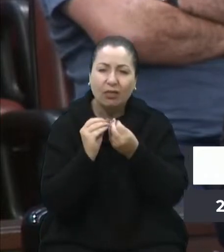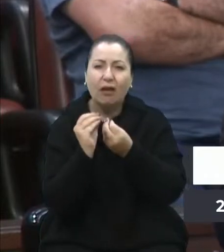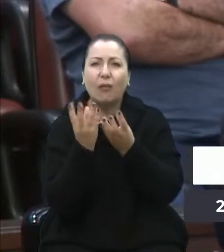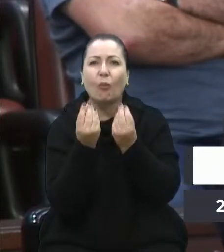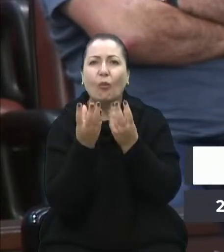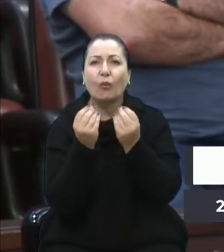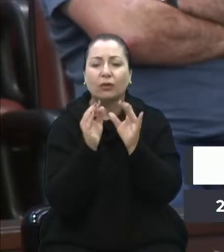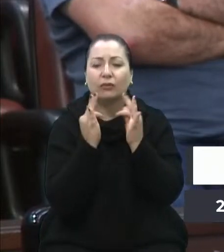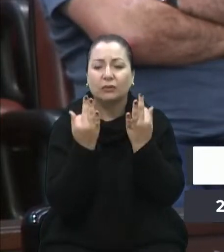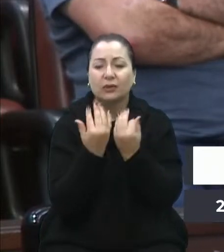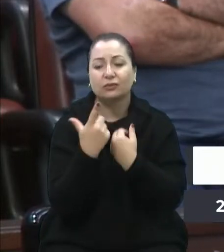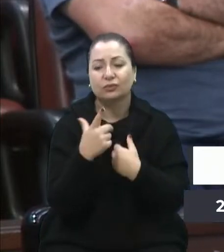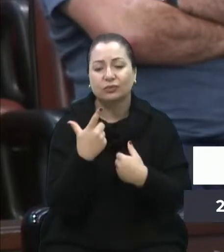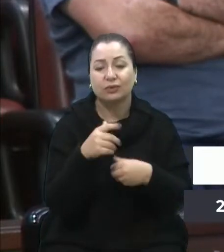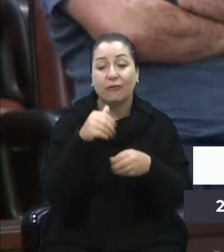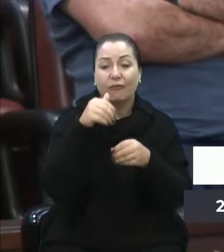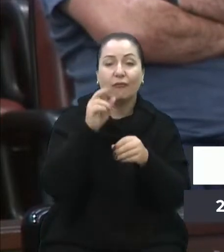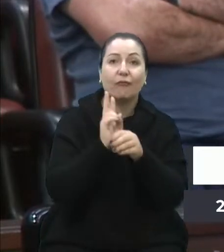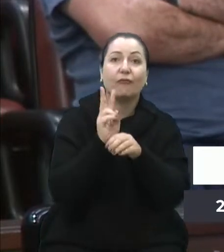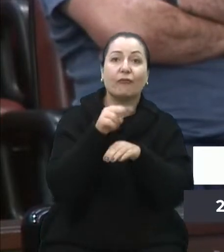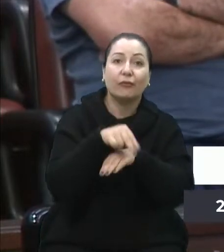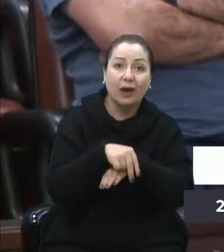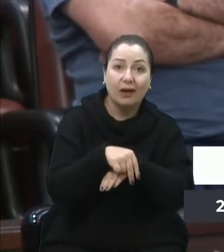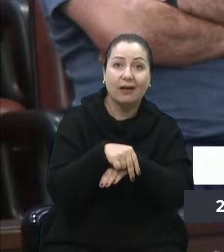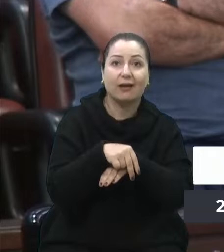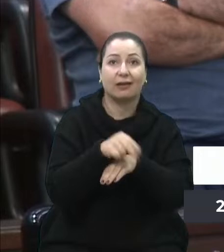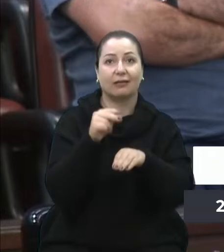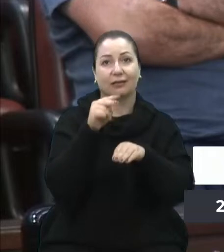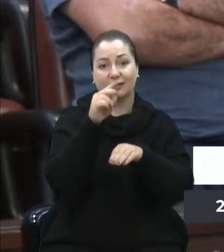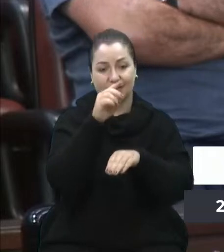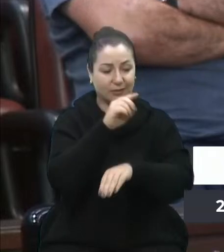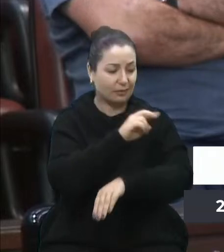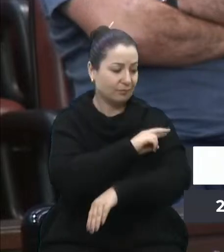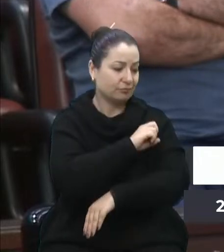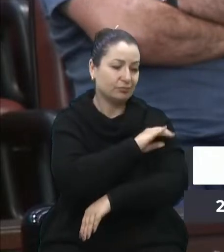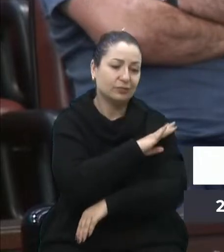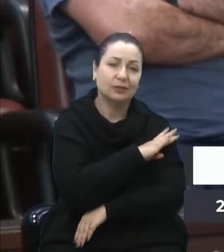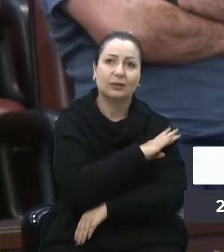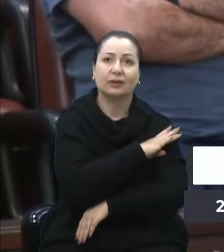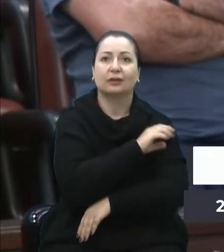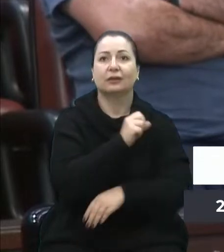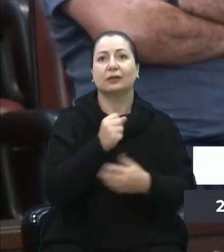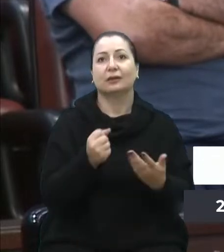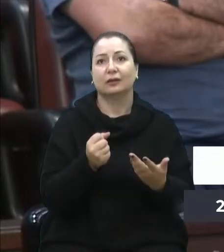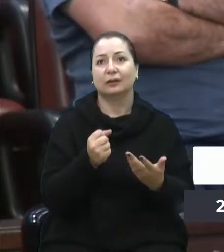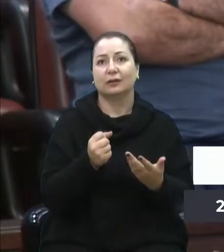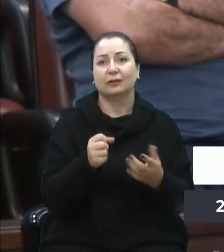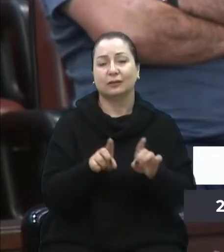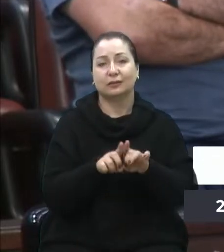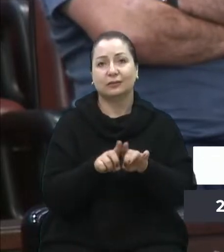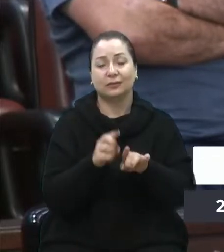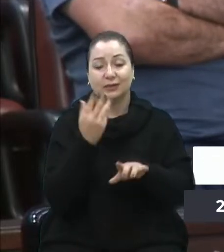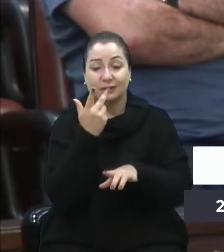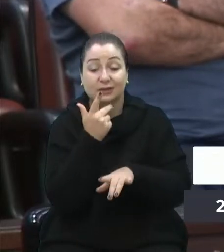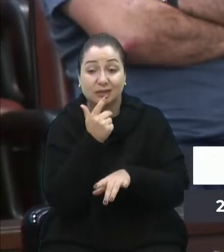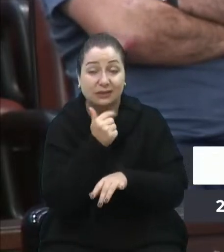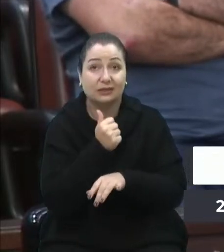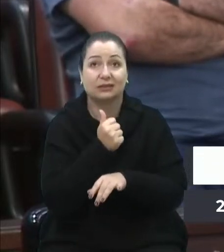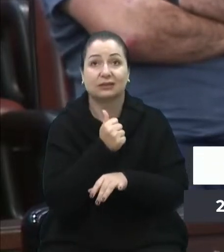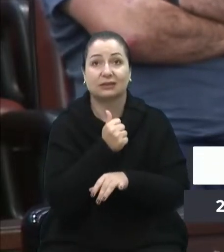as vagas para ensino fundamental, para as nossas